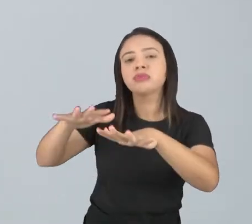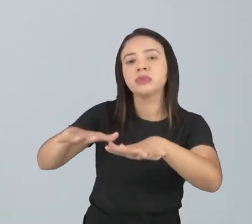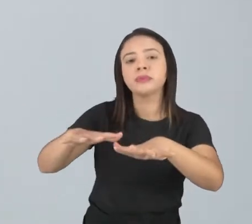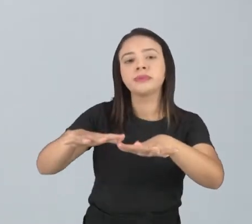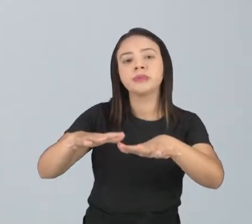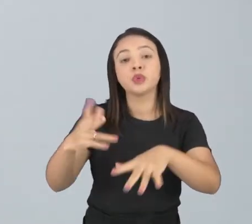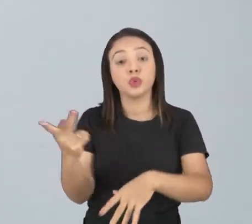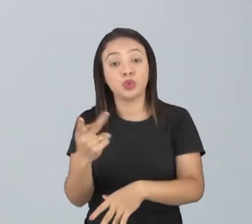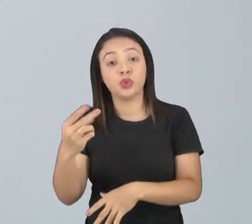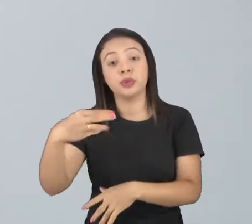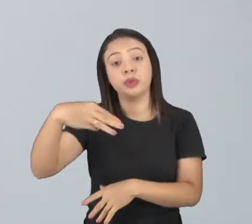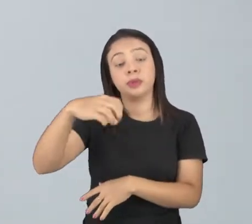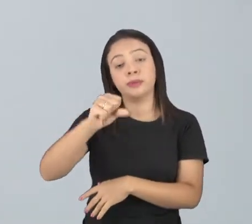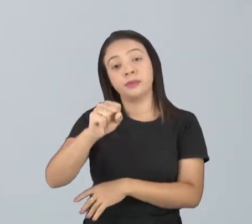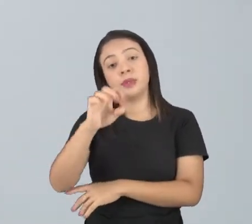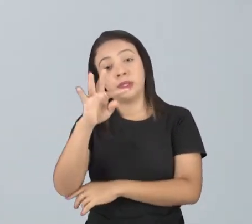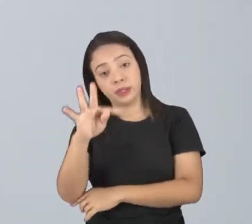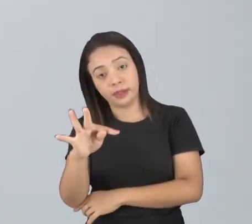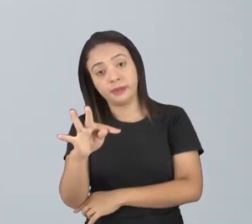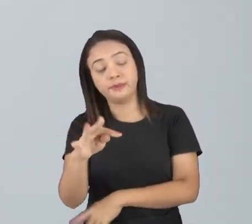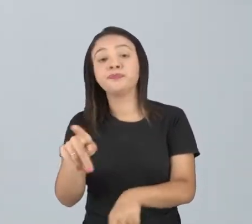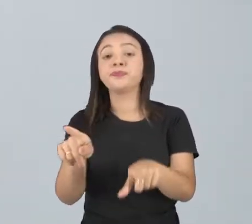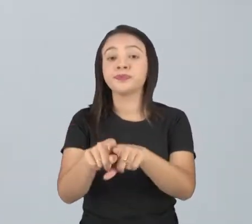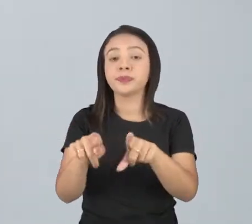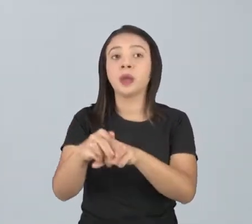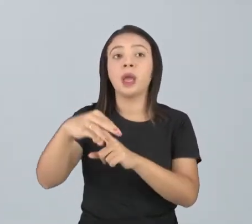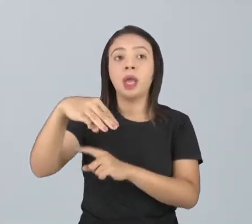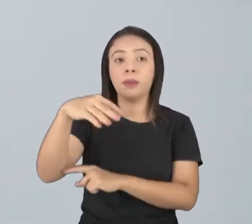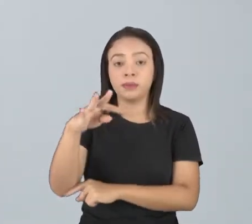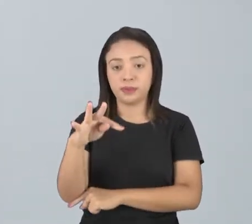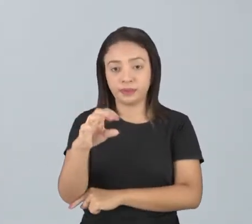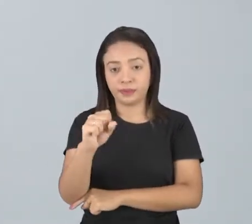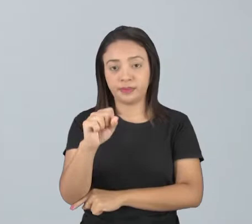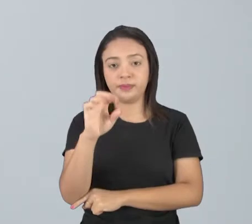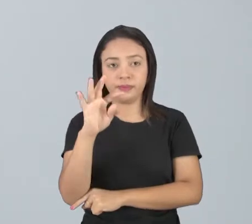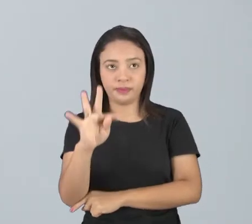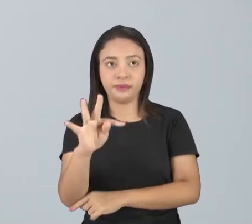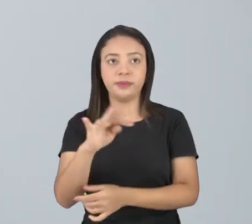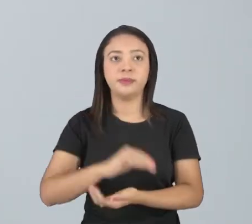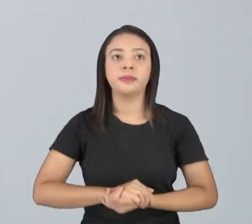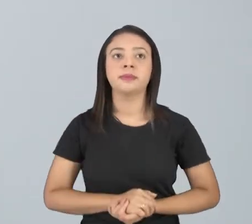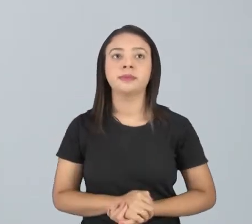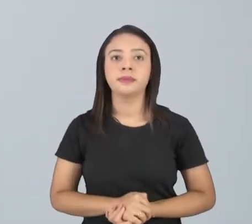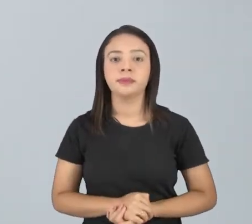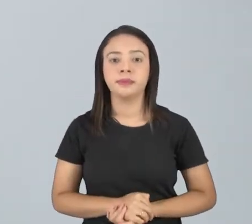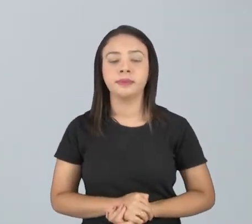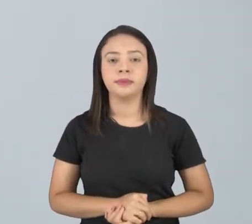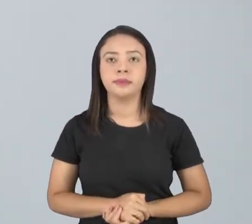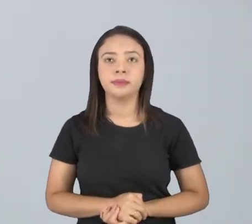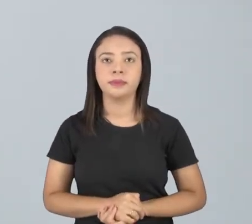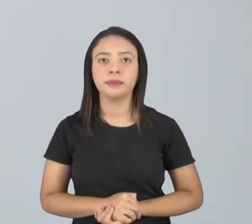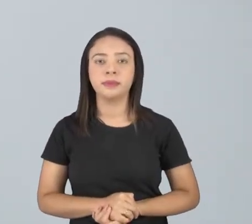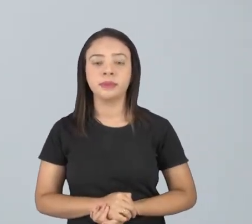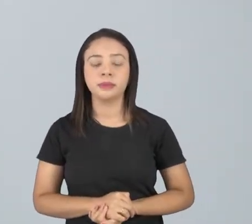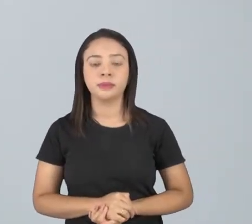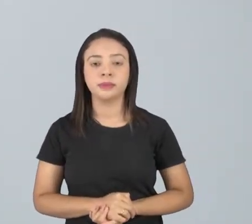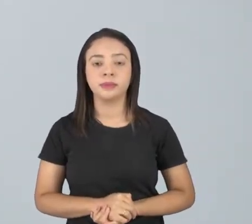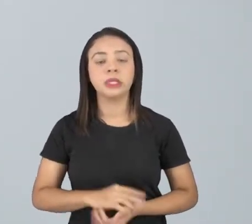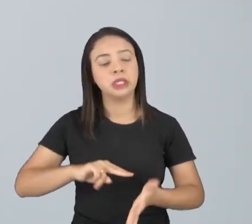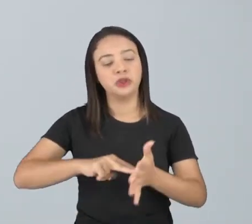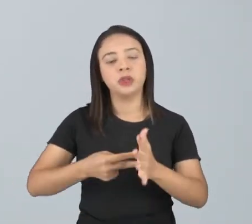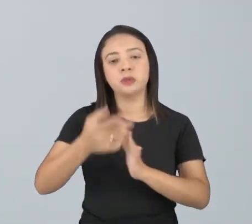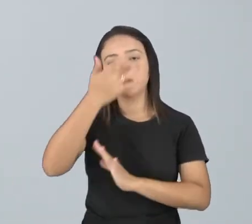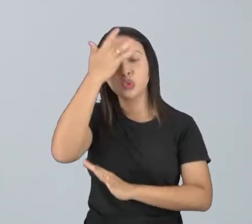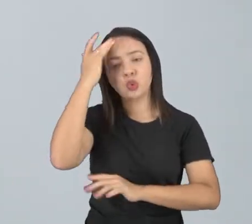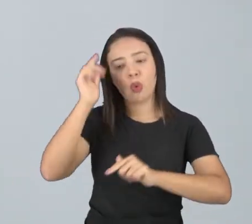o MST, que é o Movimento de Trabalhadores Rurais Sem Terra, como é MSTS, ou MTST, que é o Movimento dos Trabalhadores